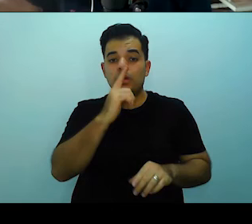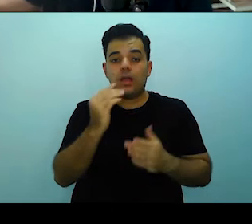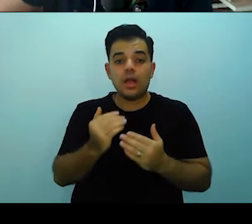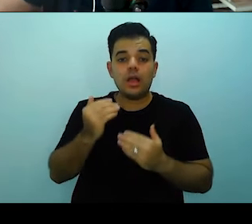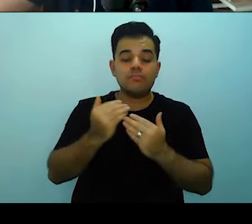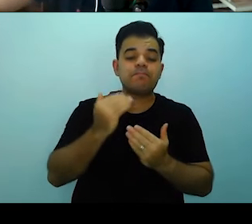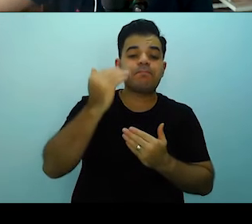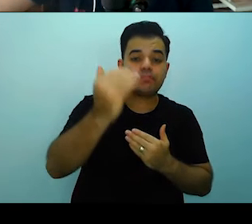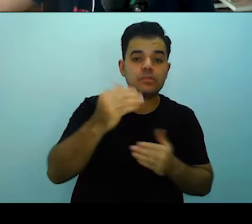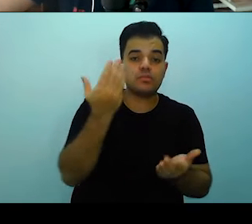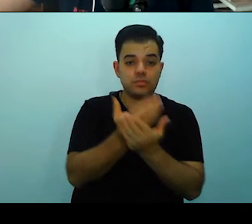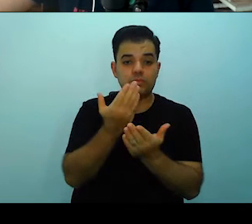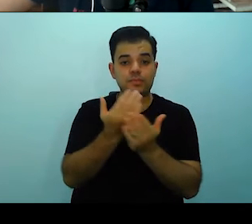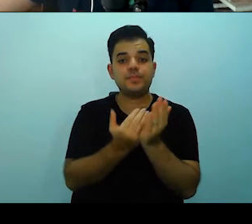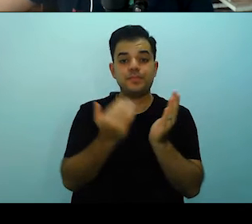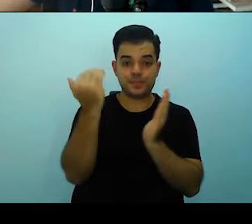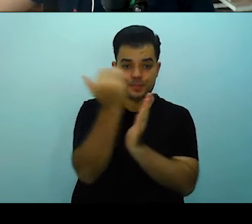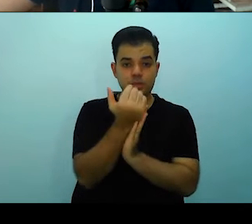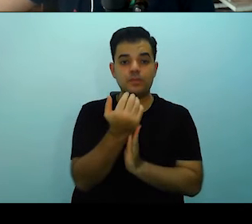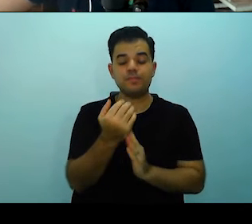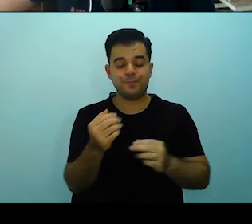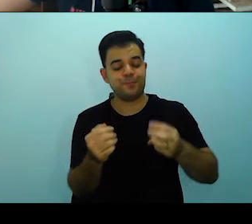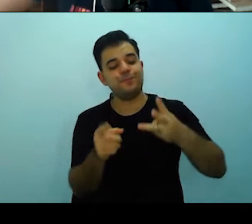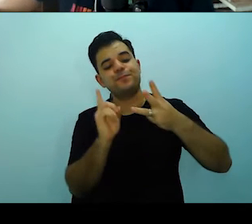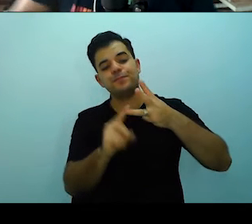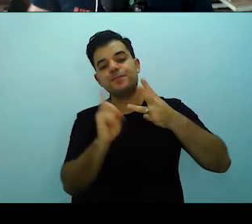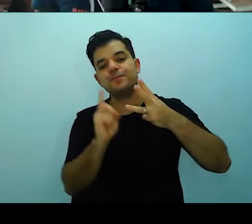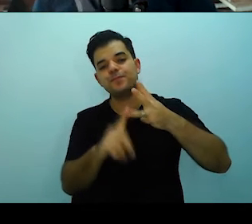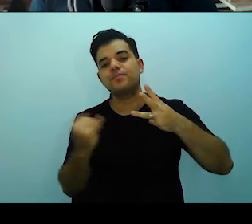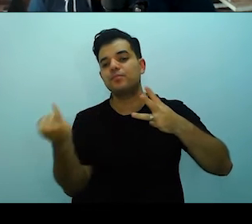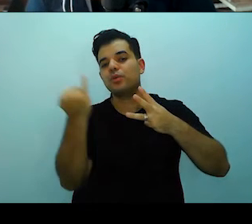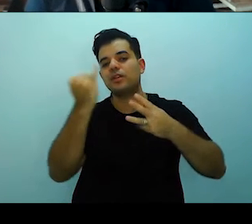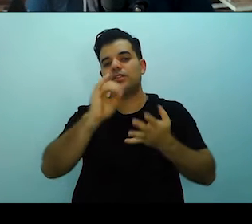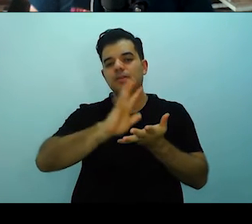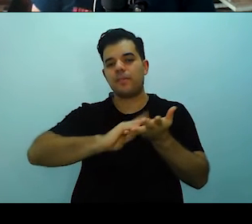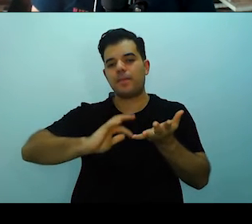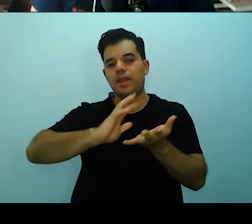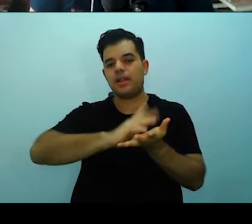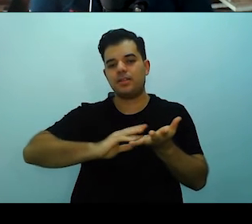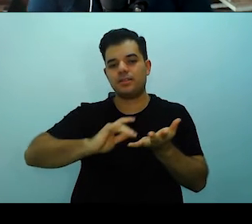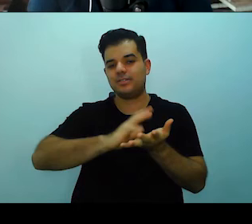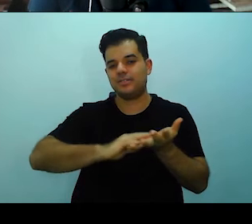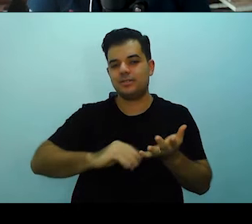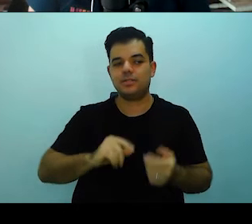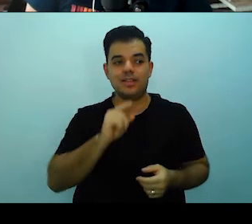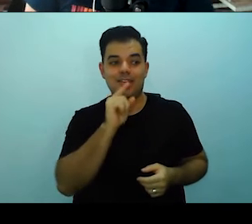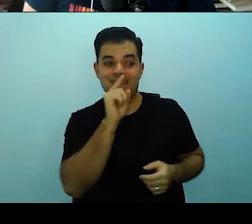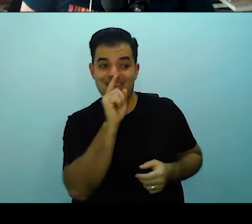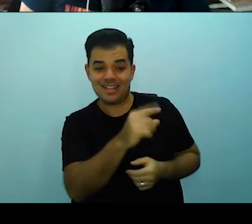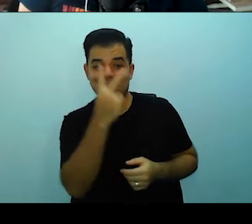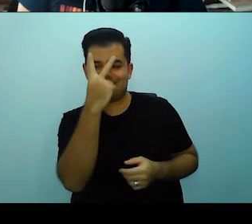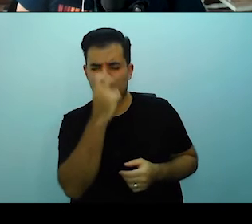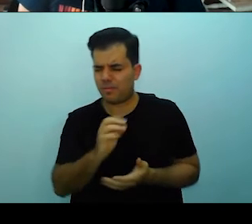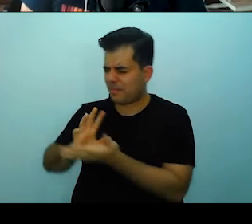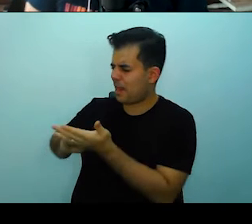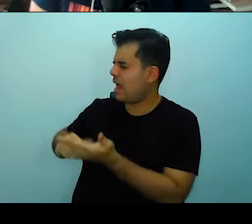seus estudos. Outro ponto importante, o Braille. As pessoas acham, tem muito cego que acha que o Braille morreu e